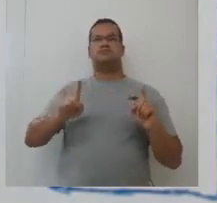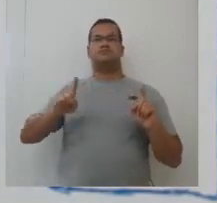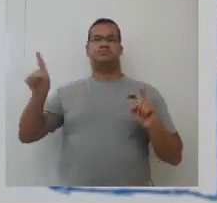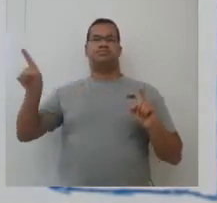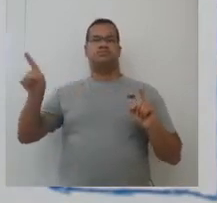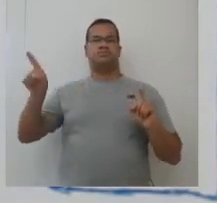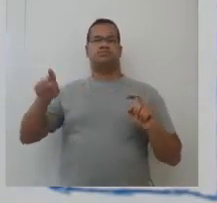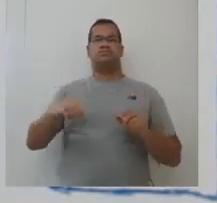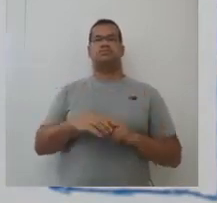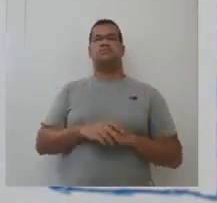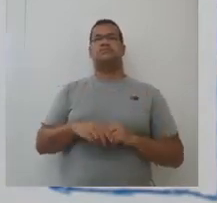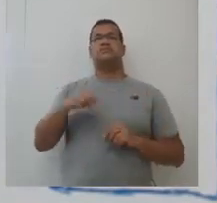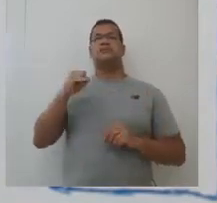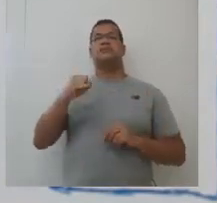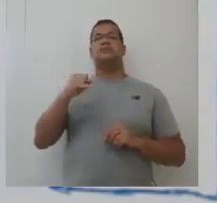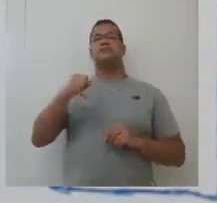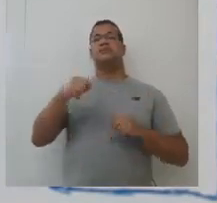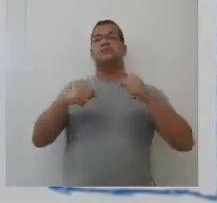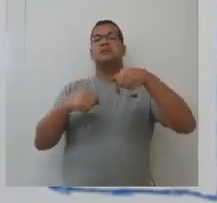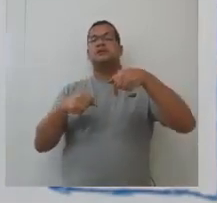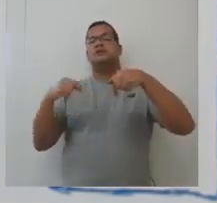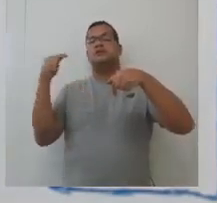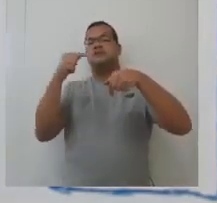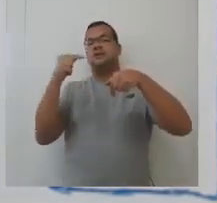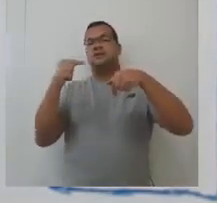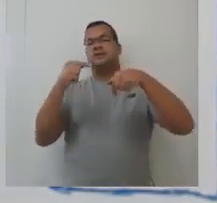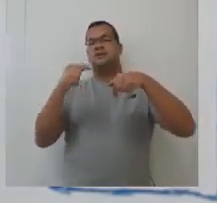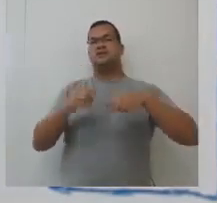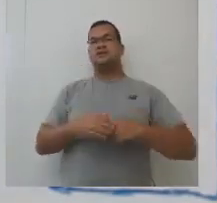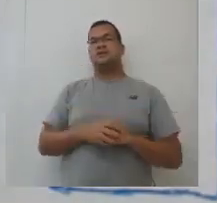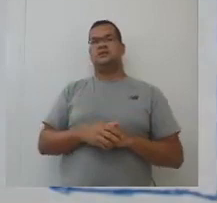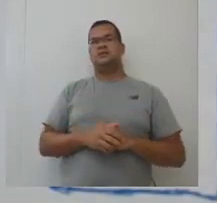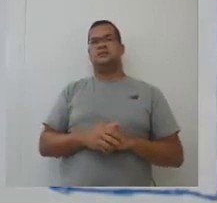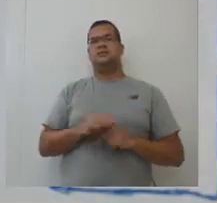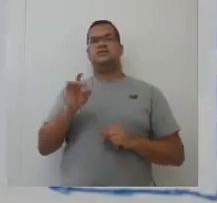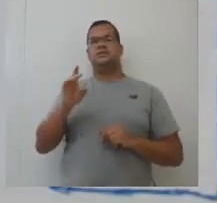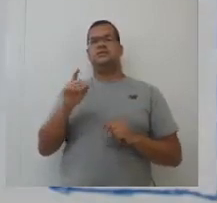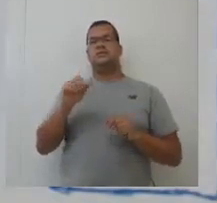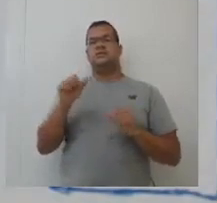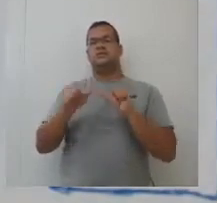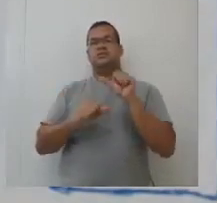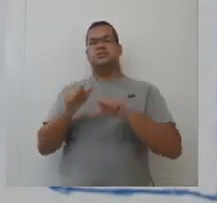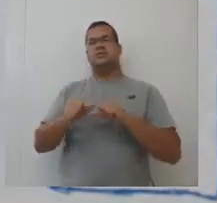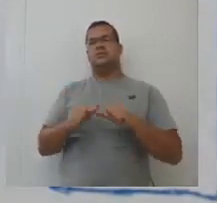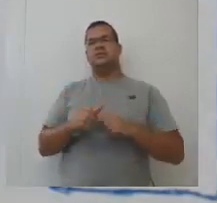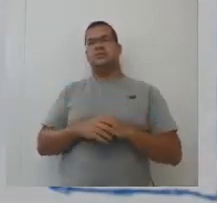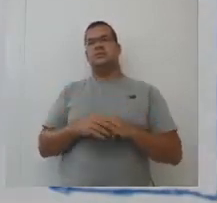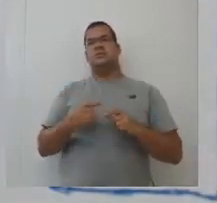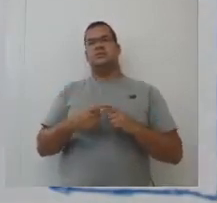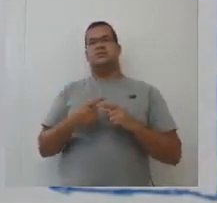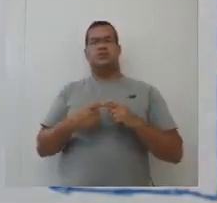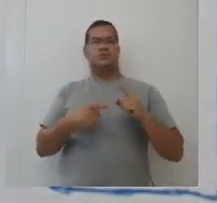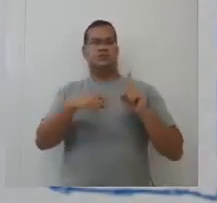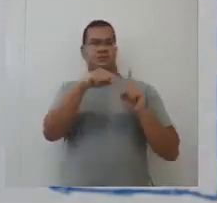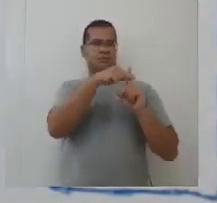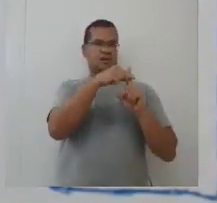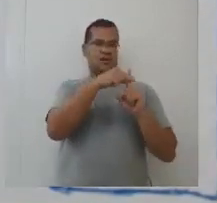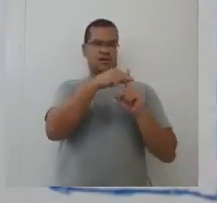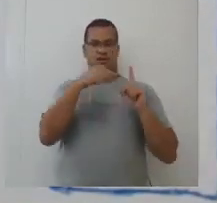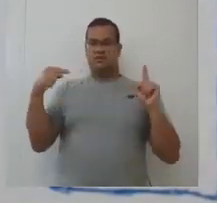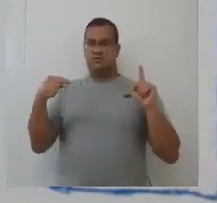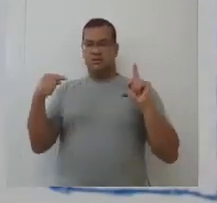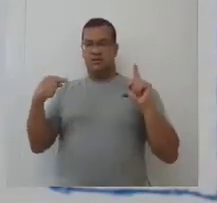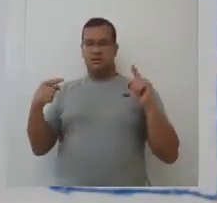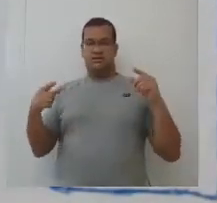E se essa carga fosse negativa, professor? Só ia mudar uma coisa, porque os opostos se atraem.